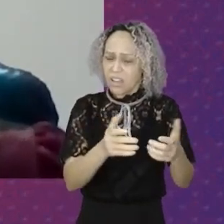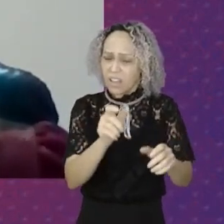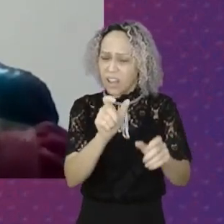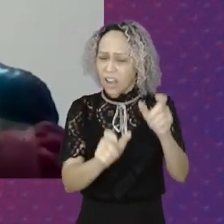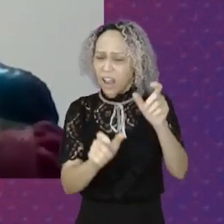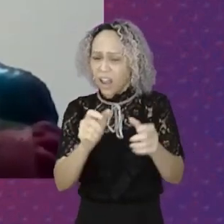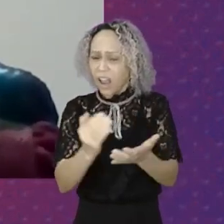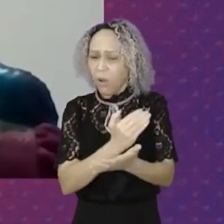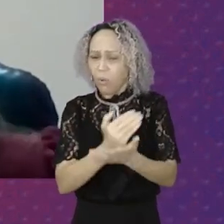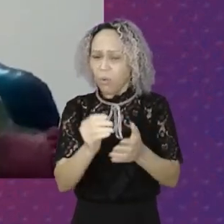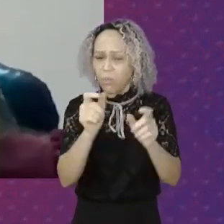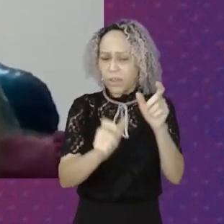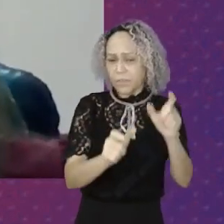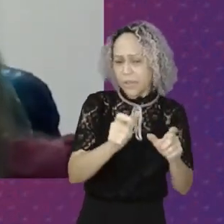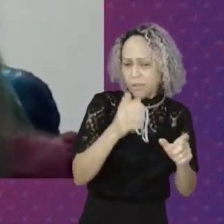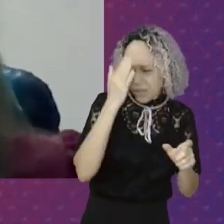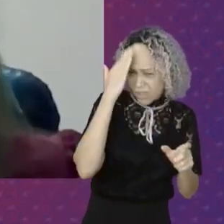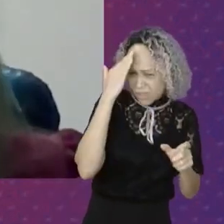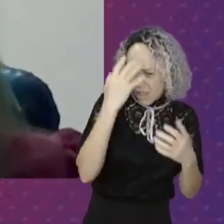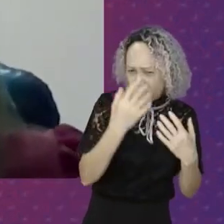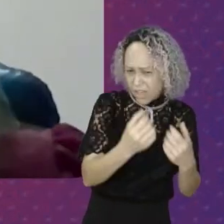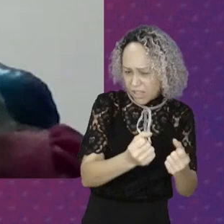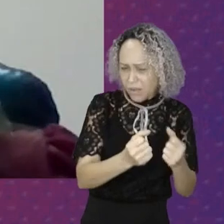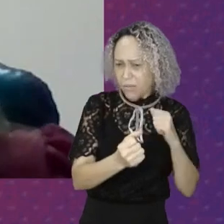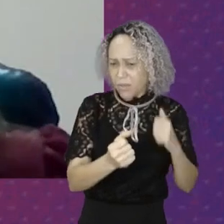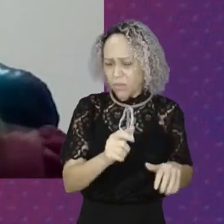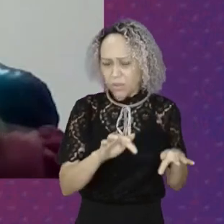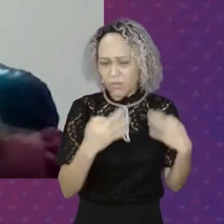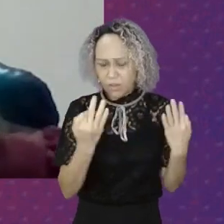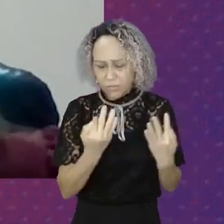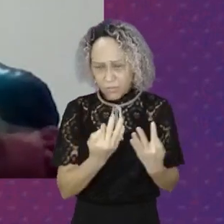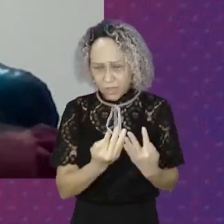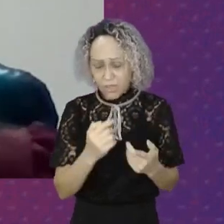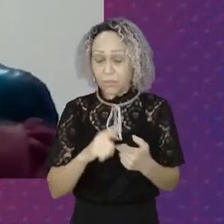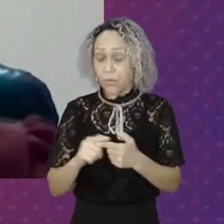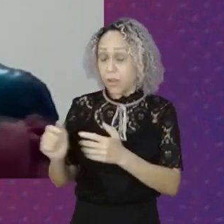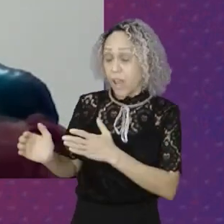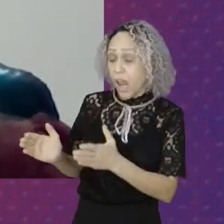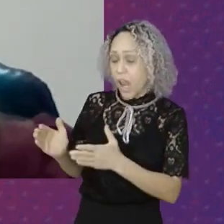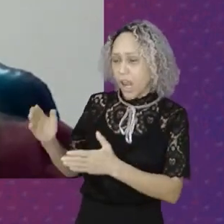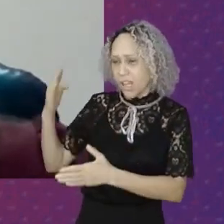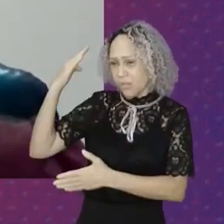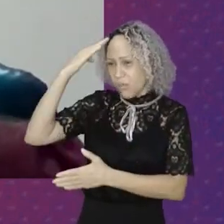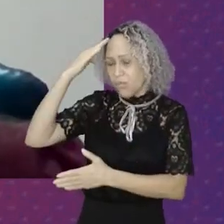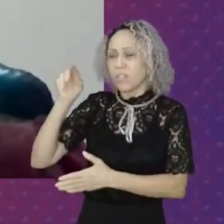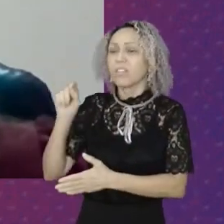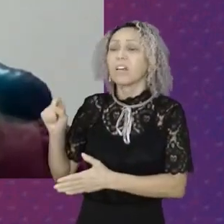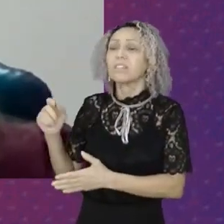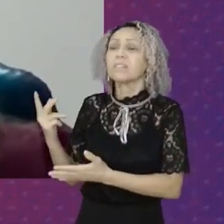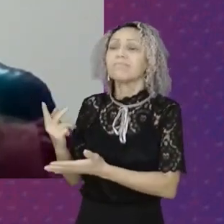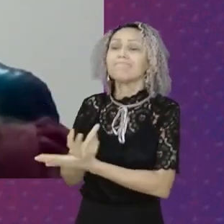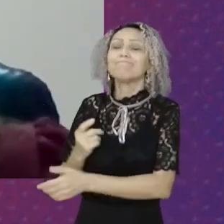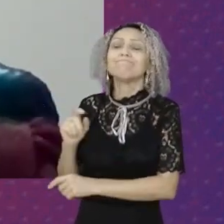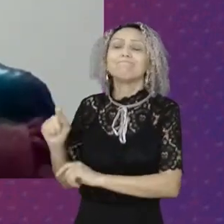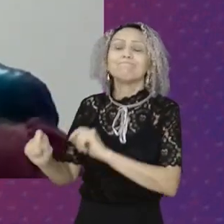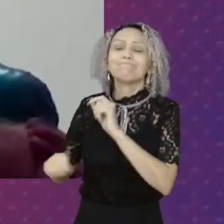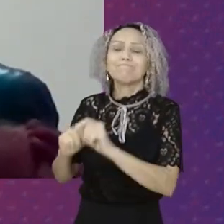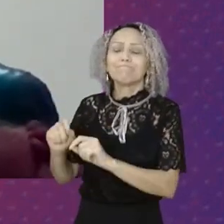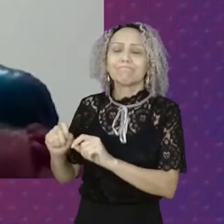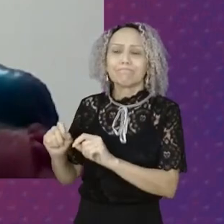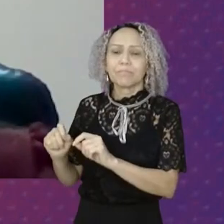mudança ocorrida no governo do então presidente Jair Bolsonaro ocasionou uma